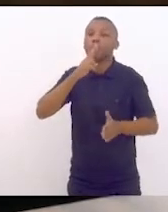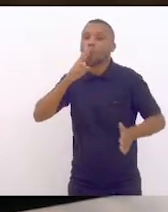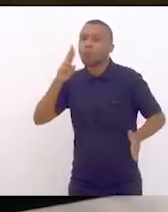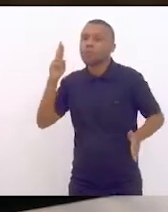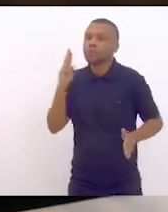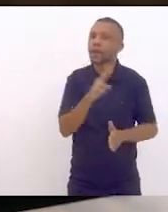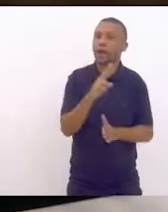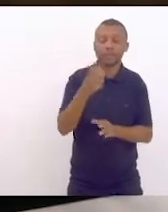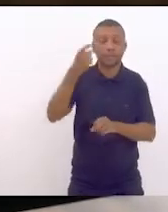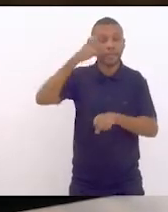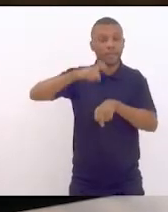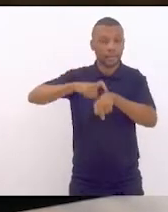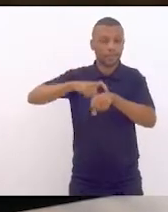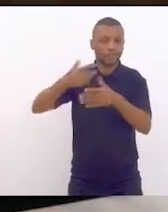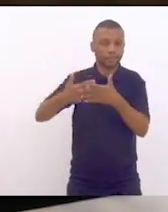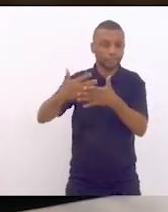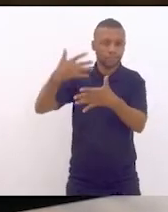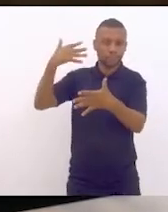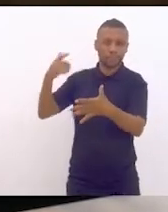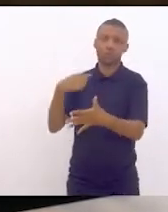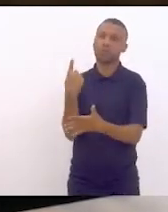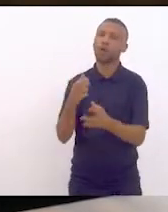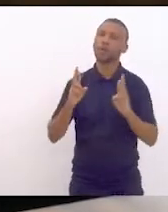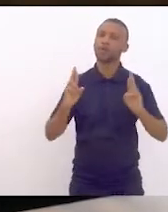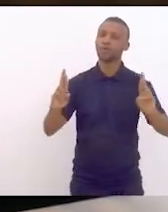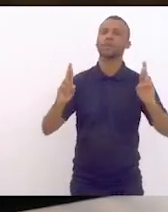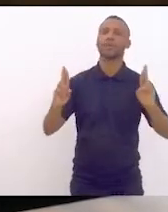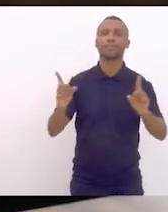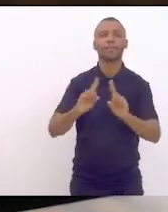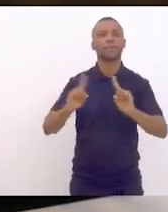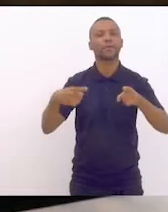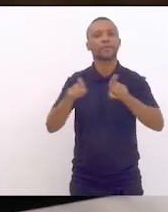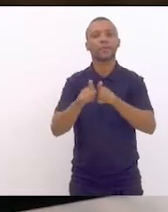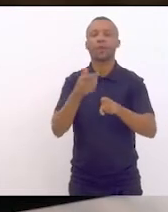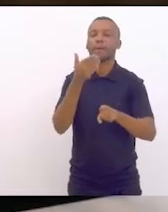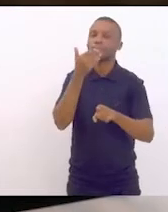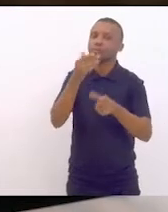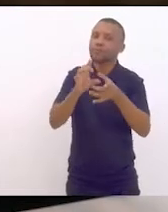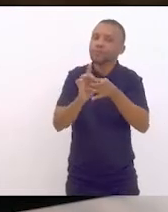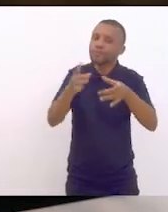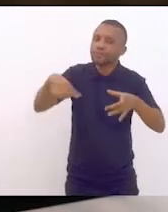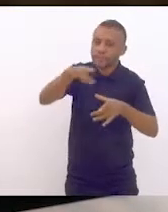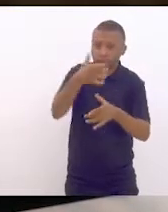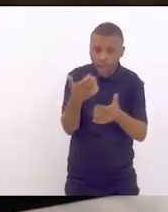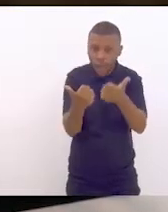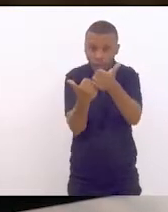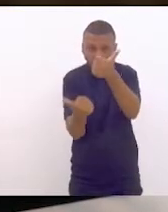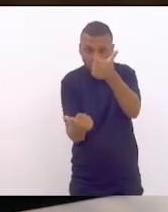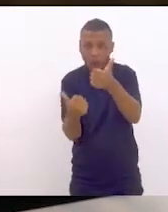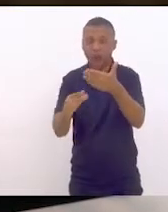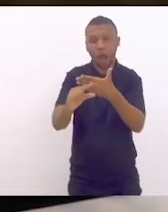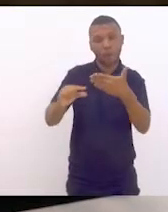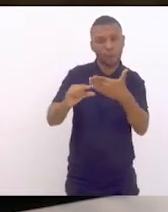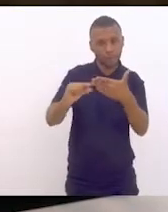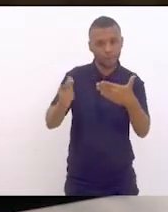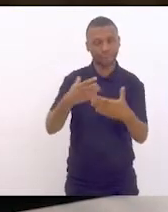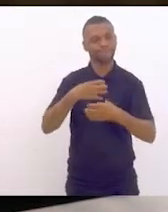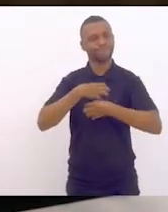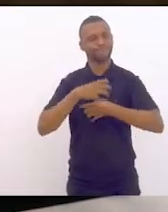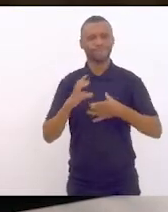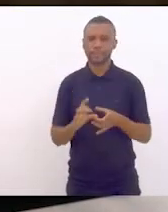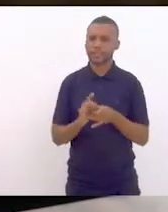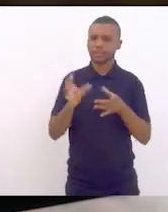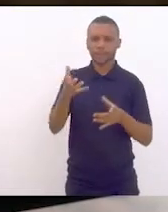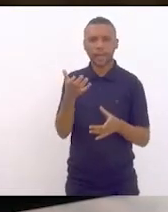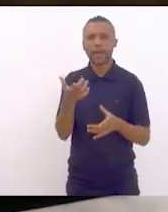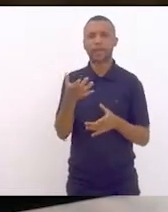exigia naquele momento, que a gente esperava, mas também abrir a coautoria a todos os deputados que porventura se sintam à vontade e